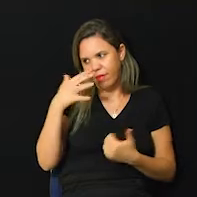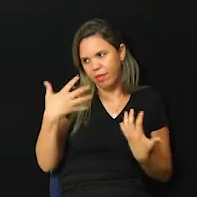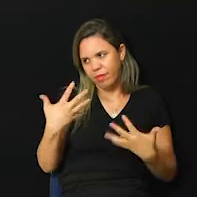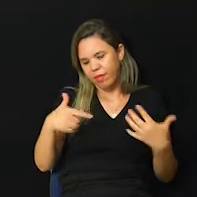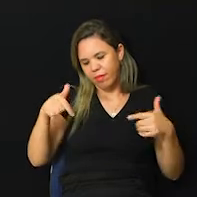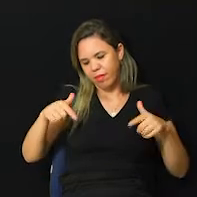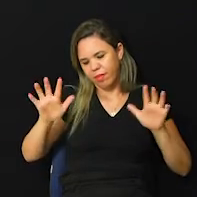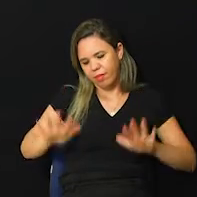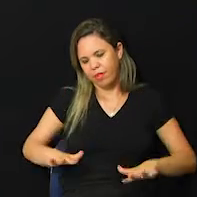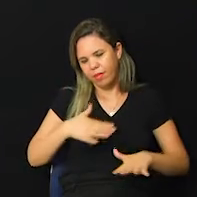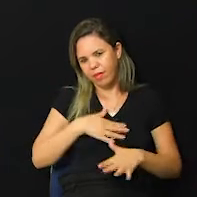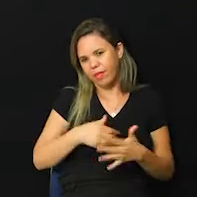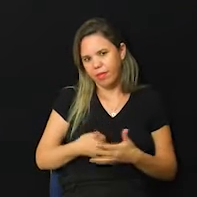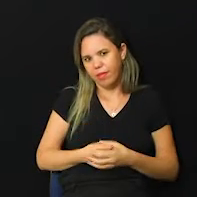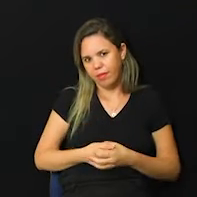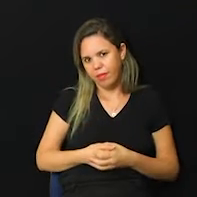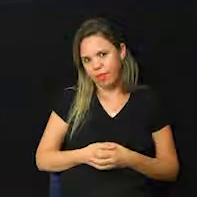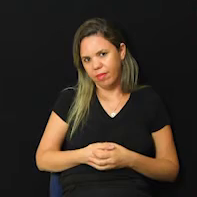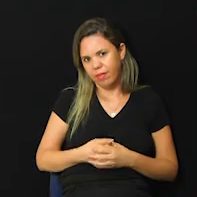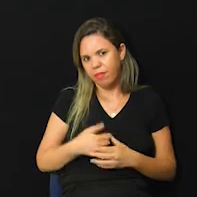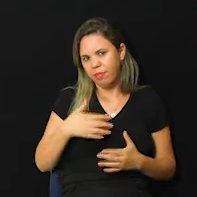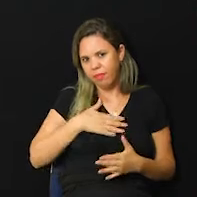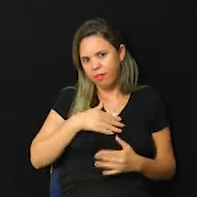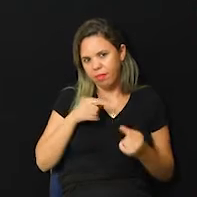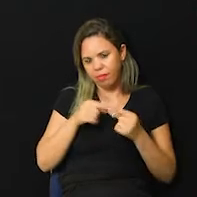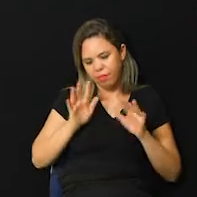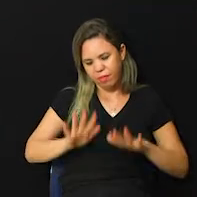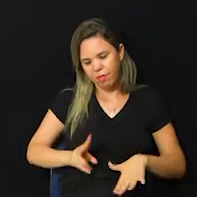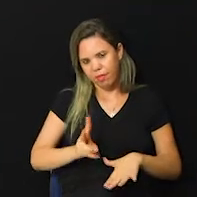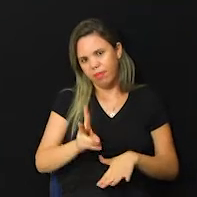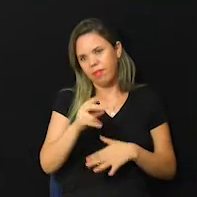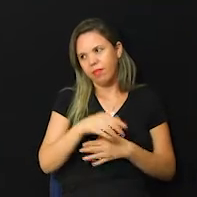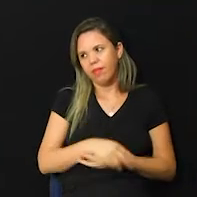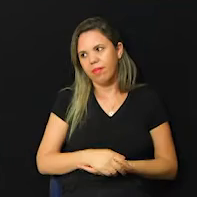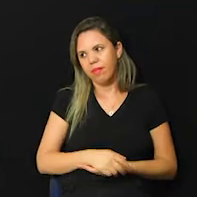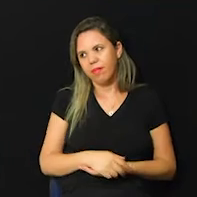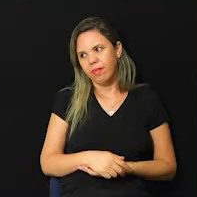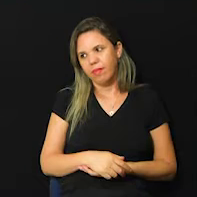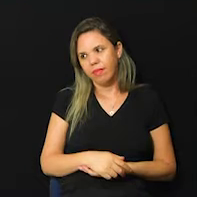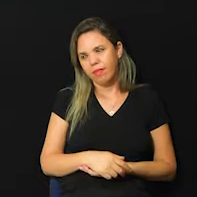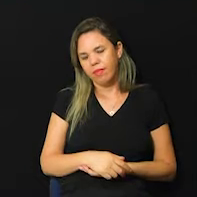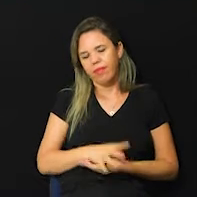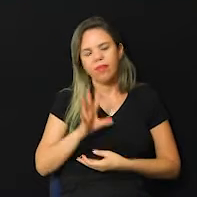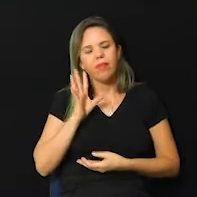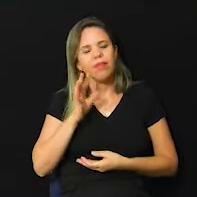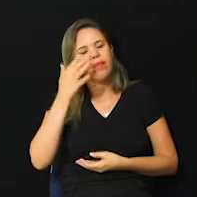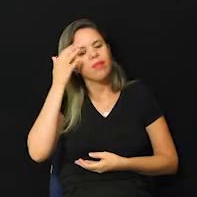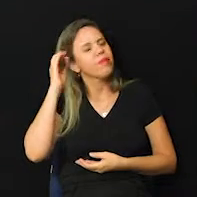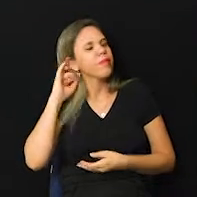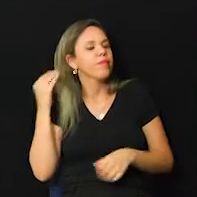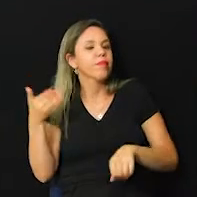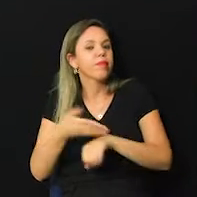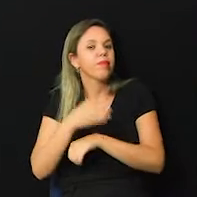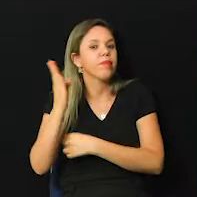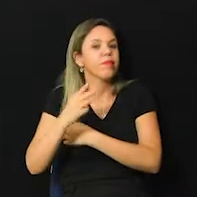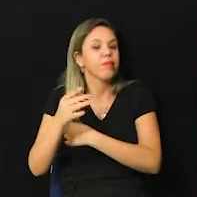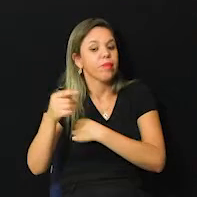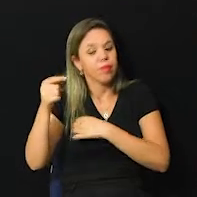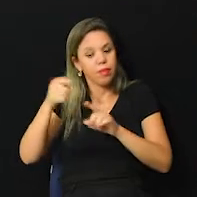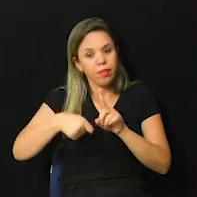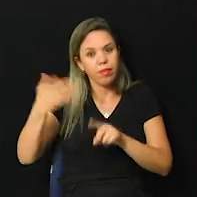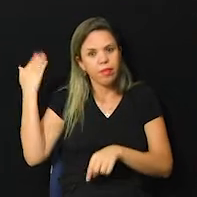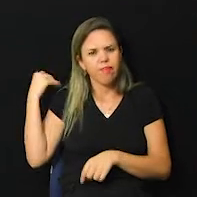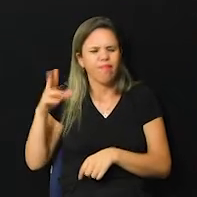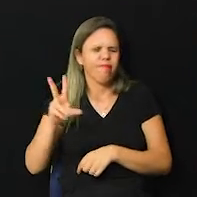eu sou apaixonada por aqui up e me comprei para termos ficar aqui mesmo entendi Bacana foi visitar o Brasil